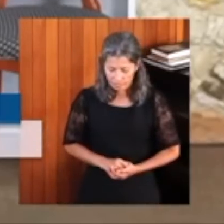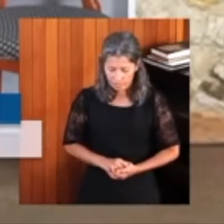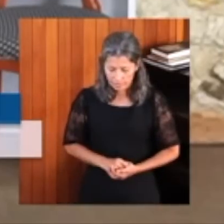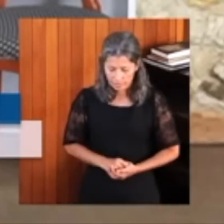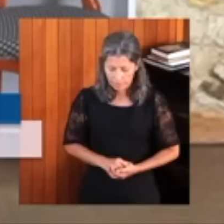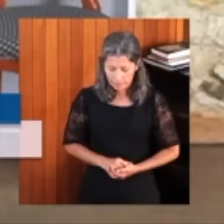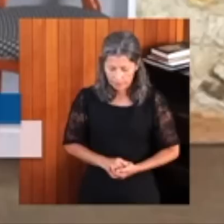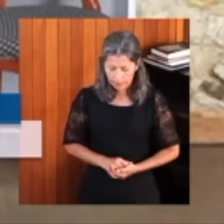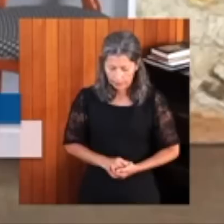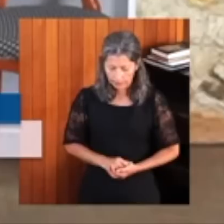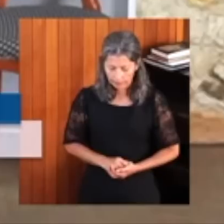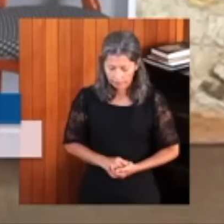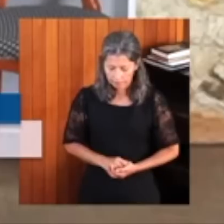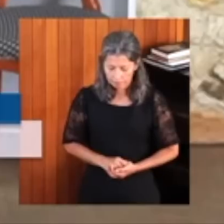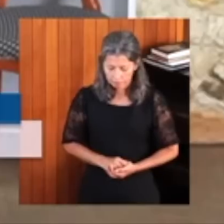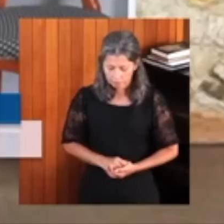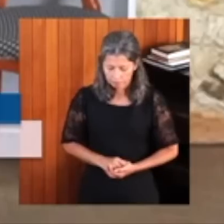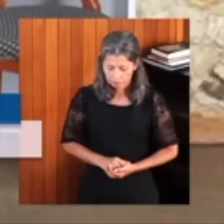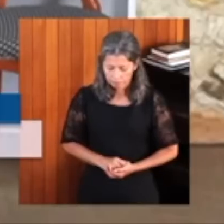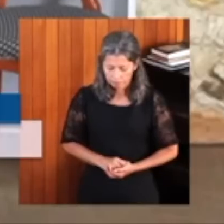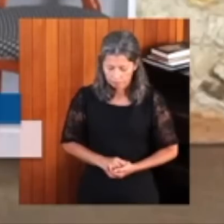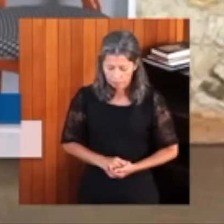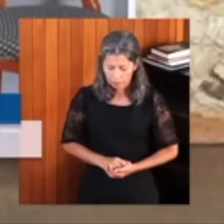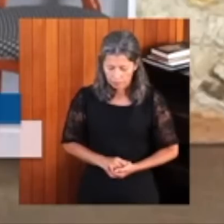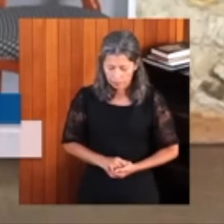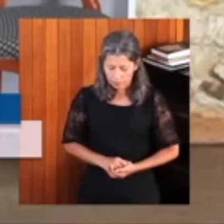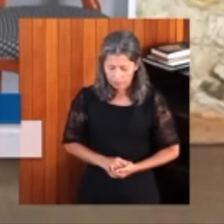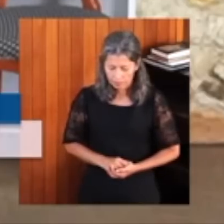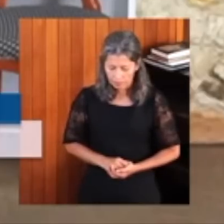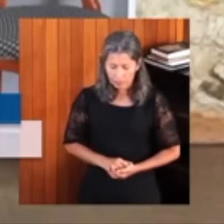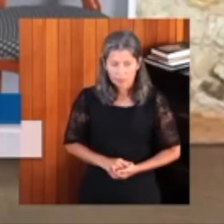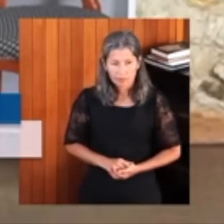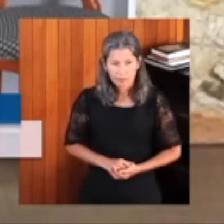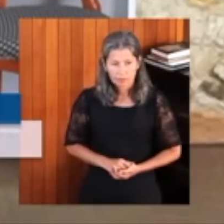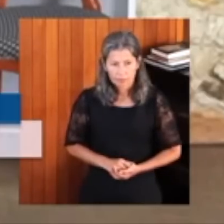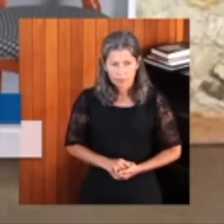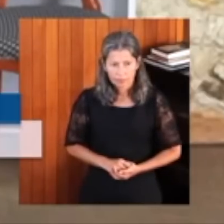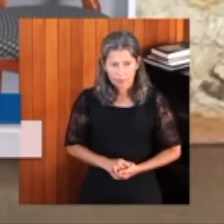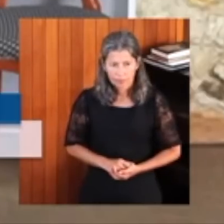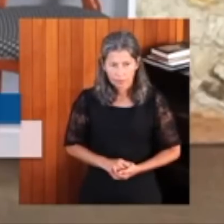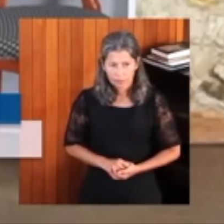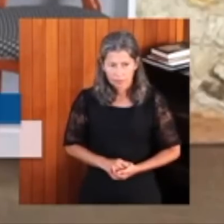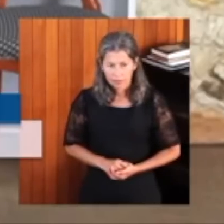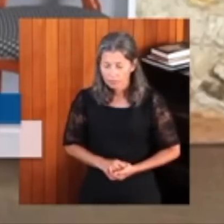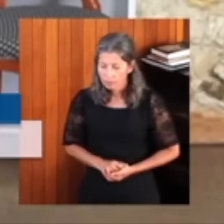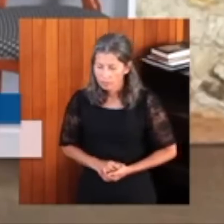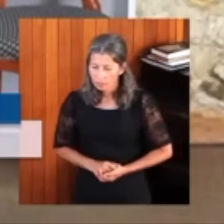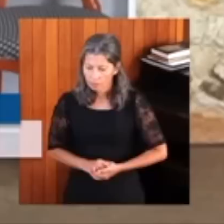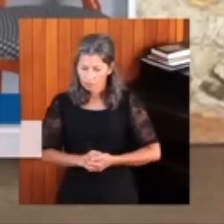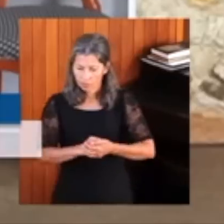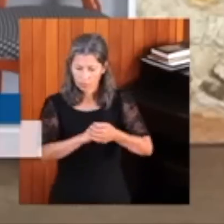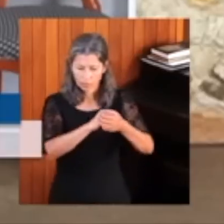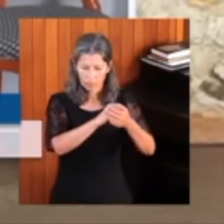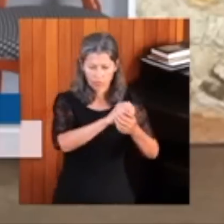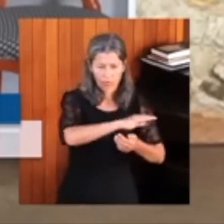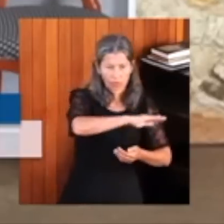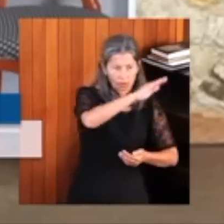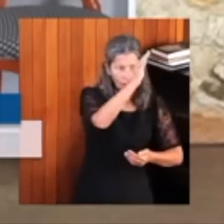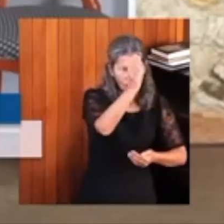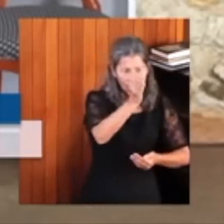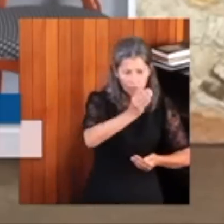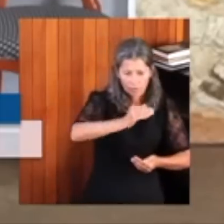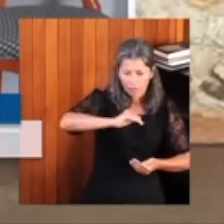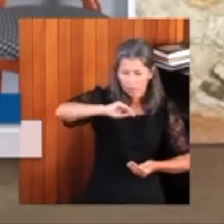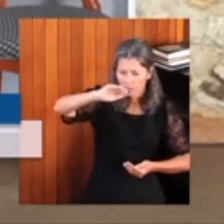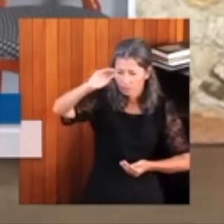Apocalipse 1, 7, né? Nós já vimos. Como um pergaminho que se enrola. Então todos os montes e as ilhas foram movidos do seu lugar.